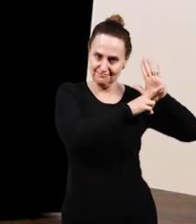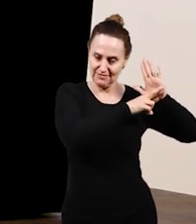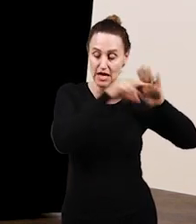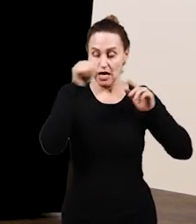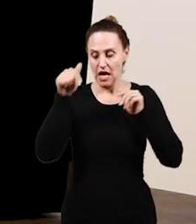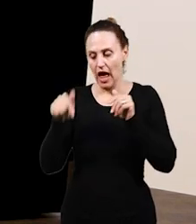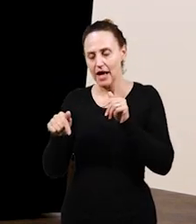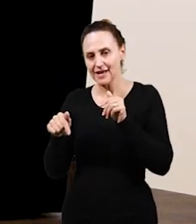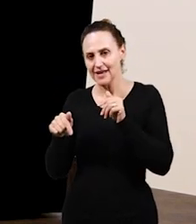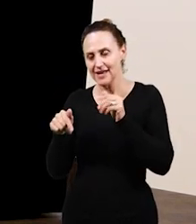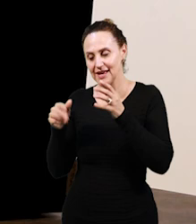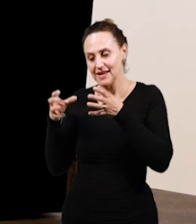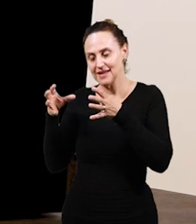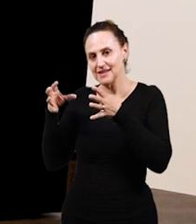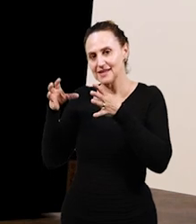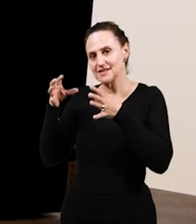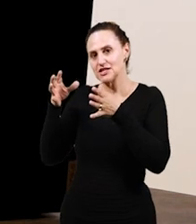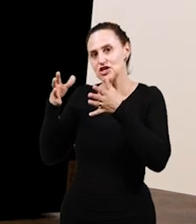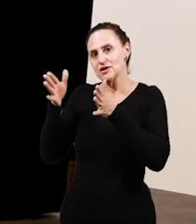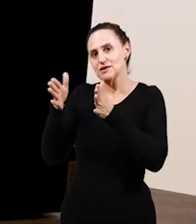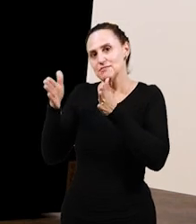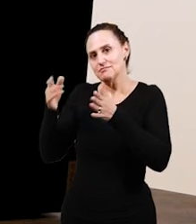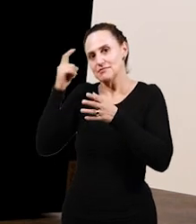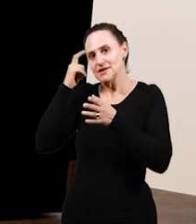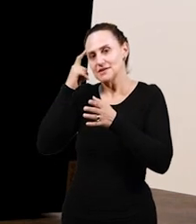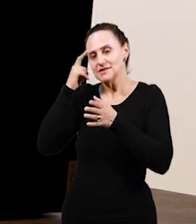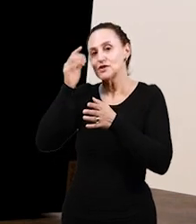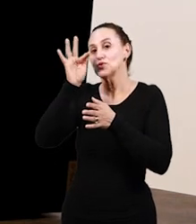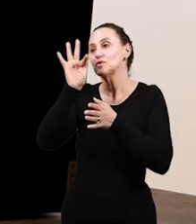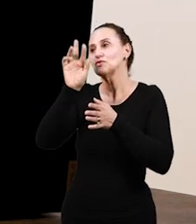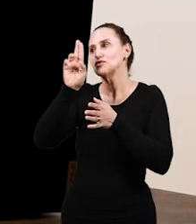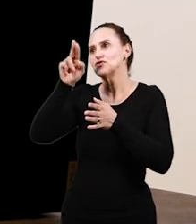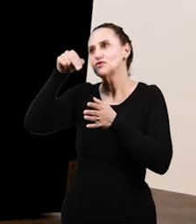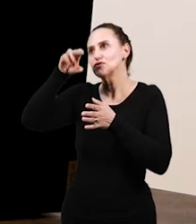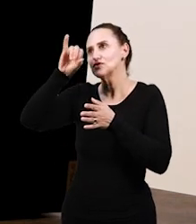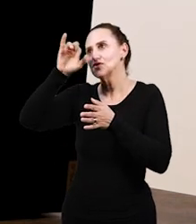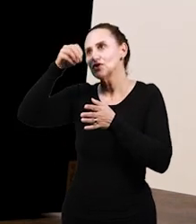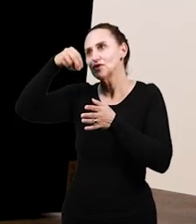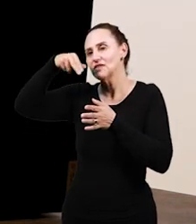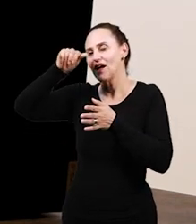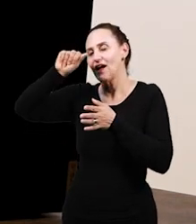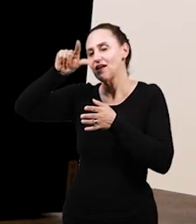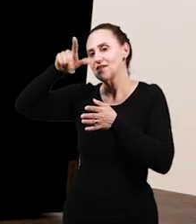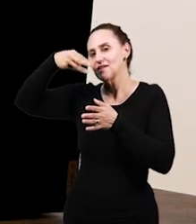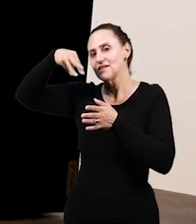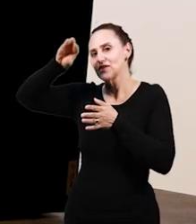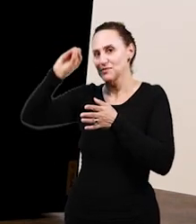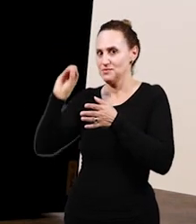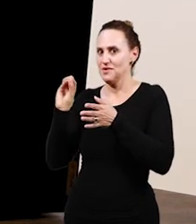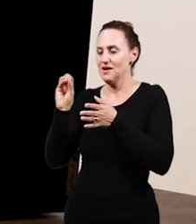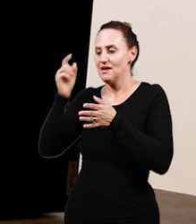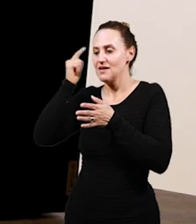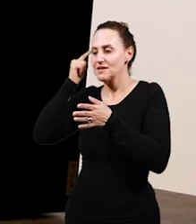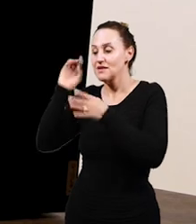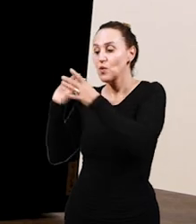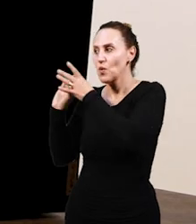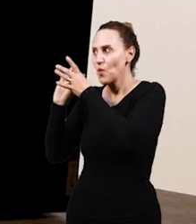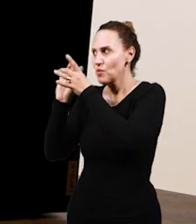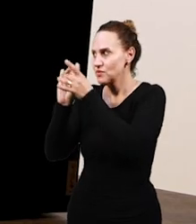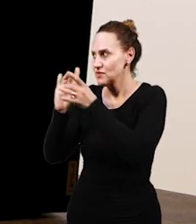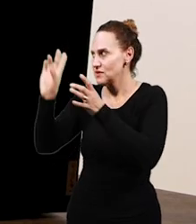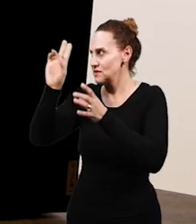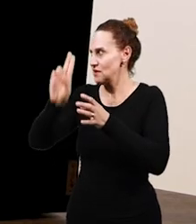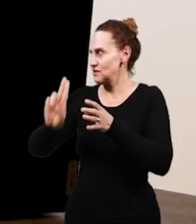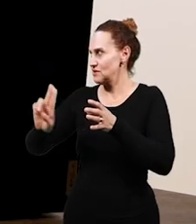e quando a gente pensa no funcionalismo a gente pensa nas funções a linguagem isto no contexto em que ela é